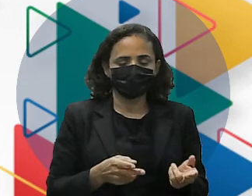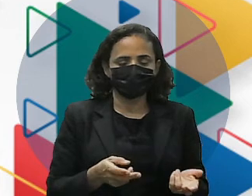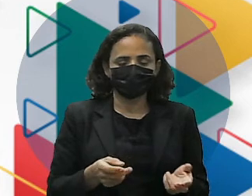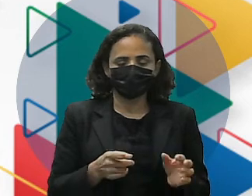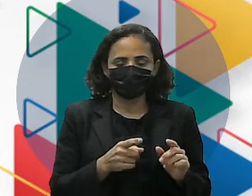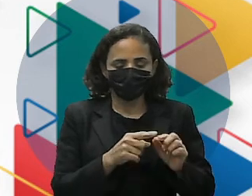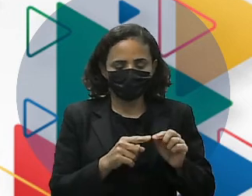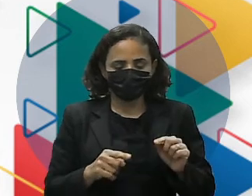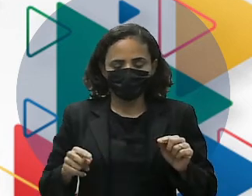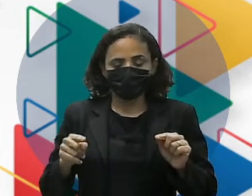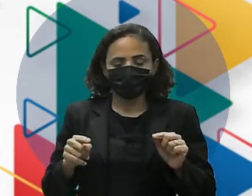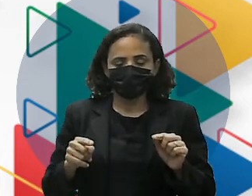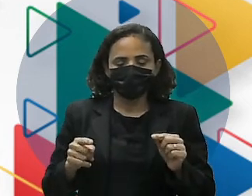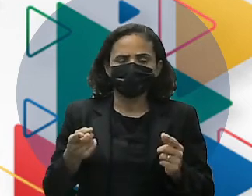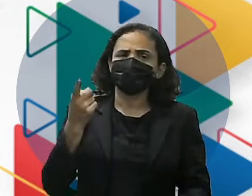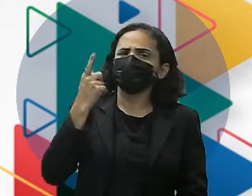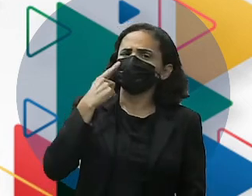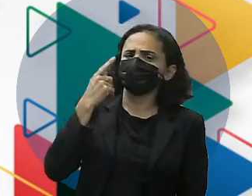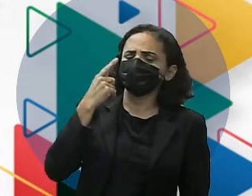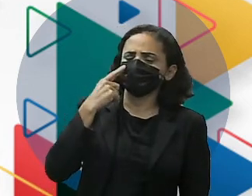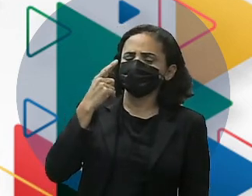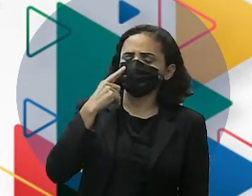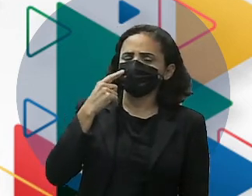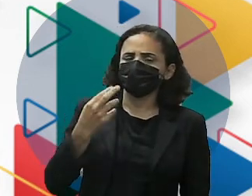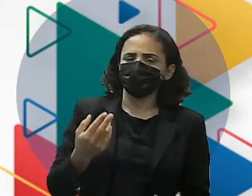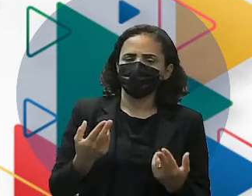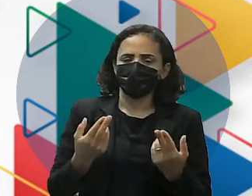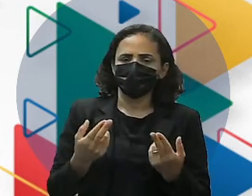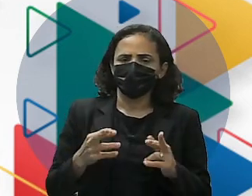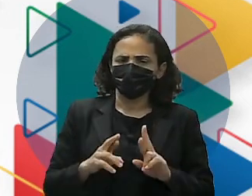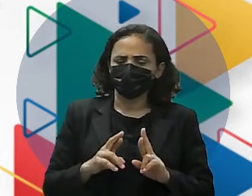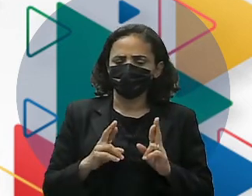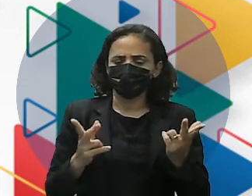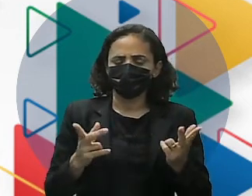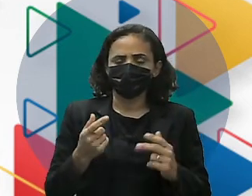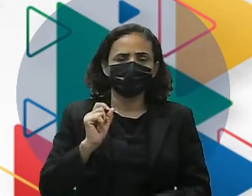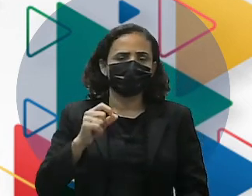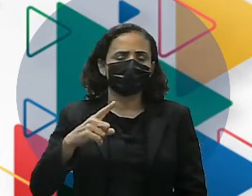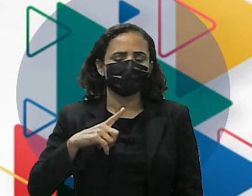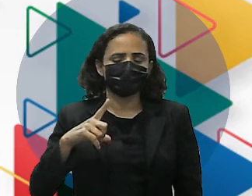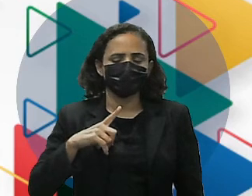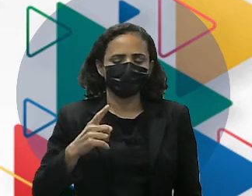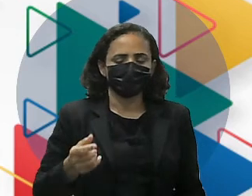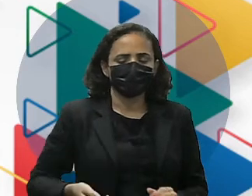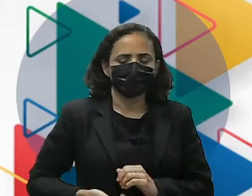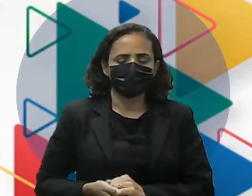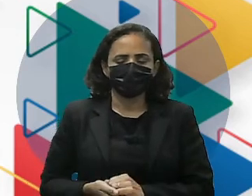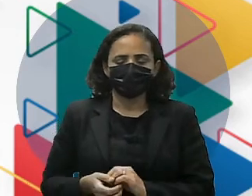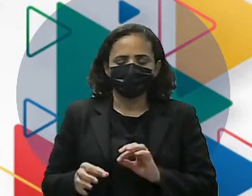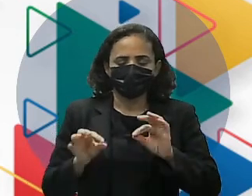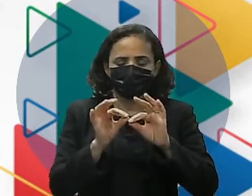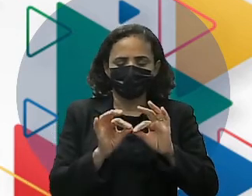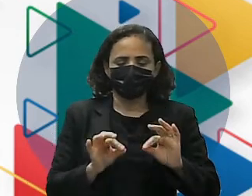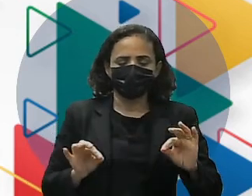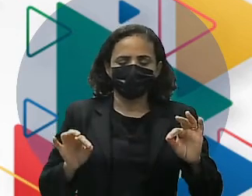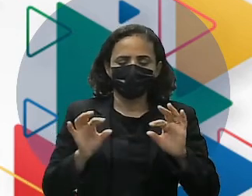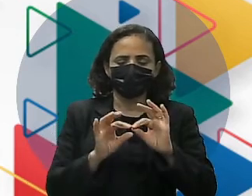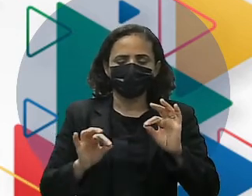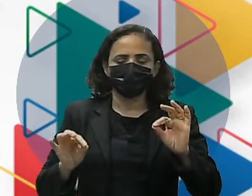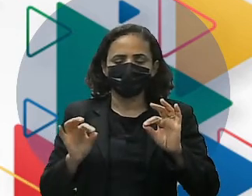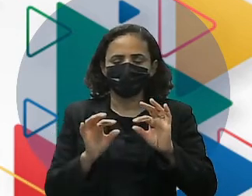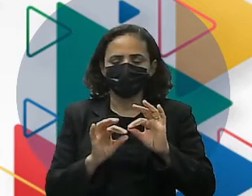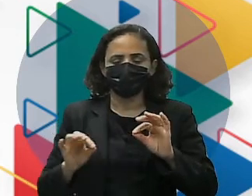vazão e tempo. Membros diferentes de igualdade, se eu tiver essa linhazinha no